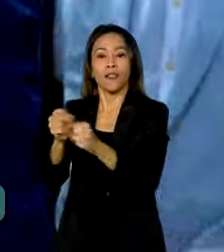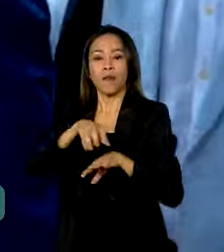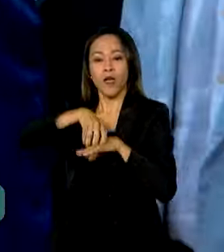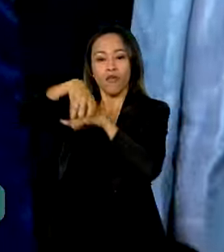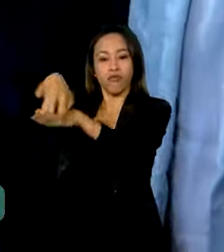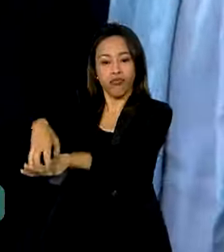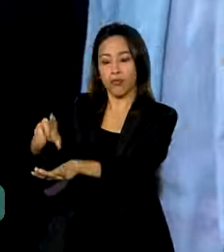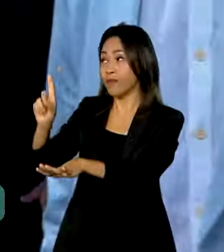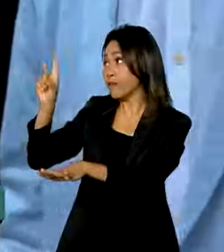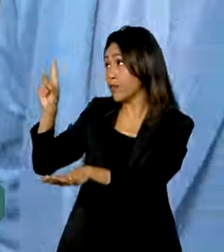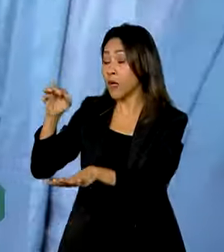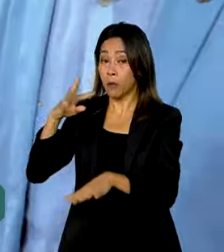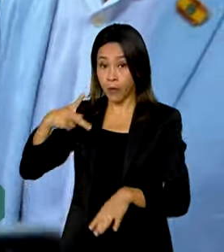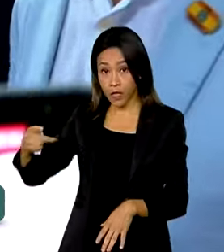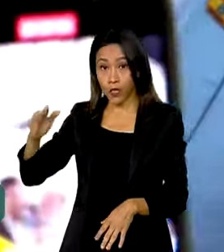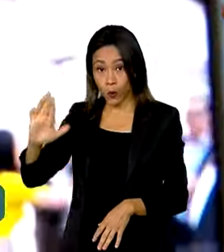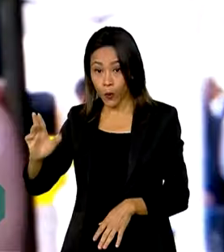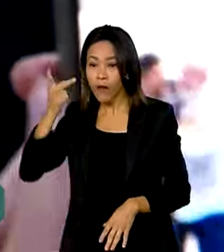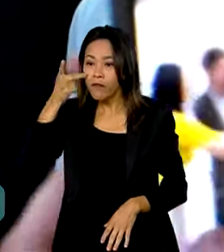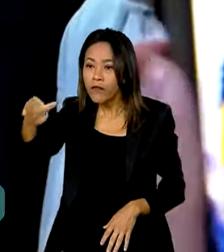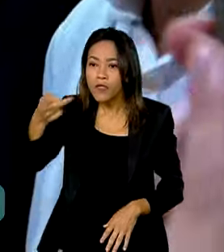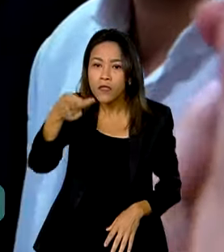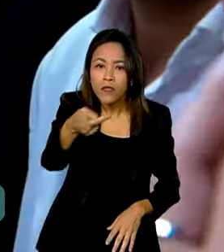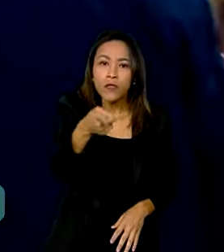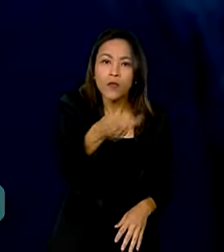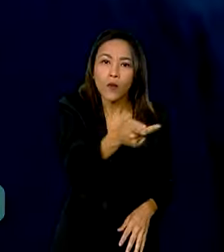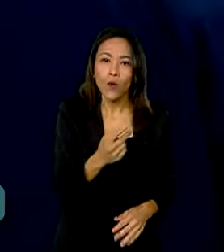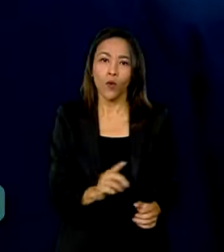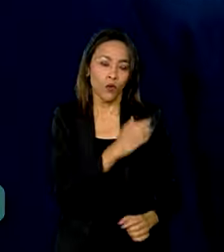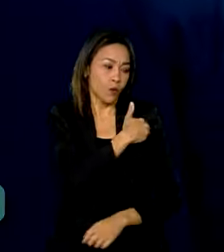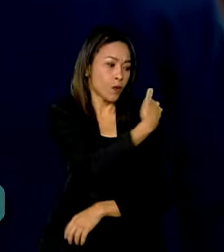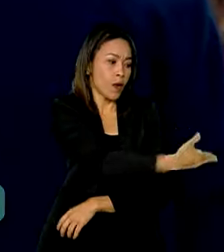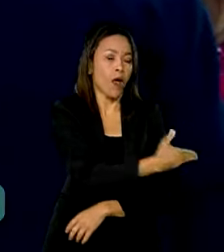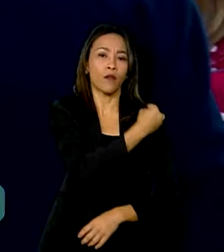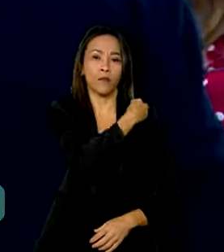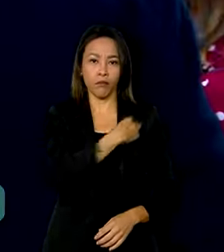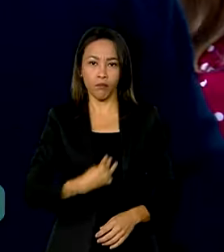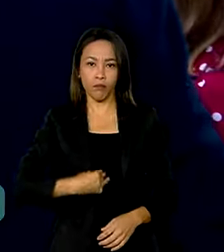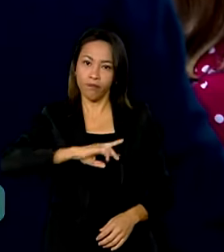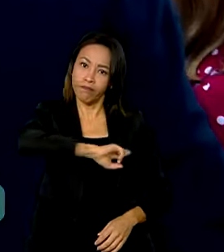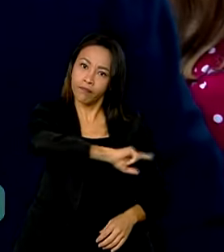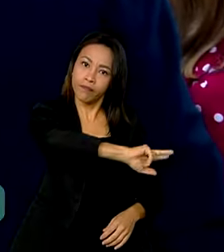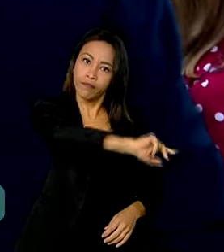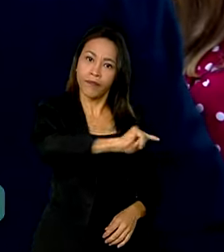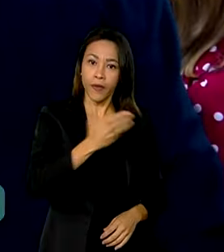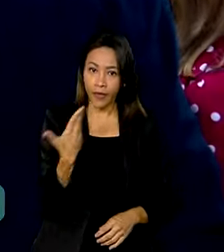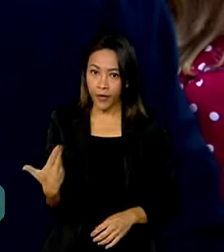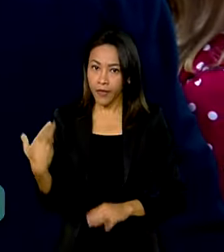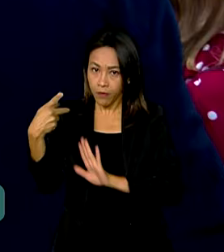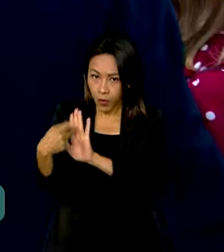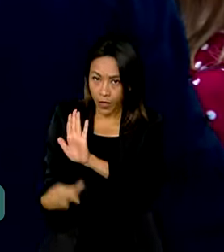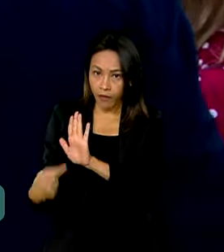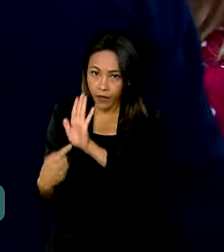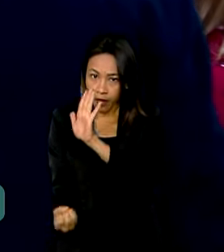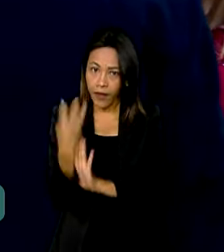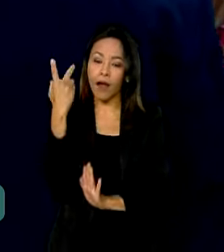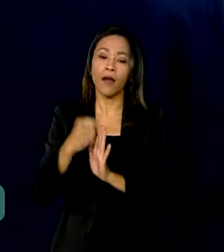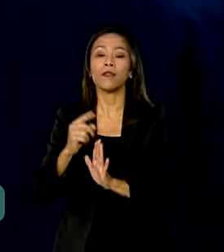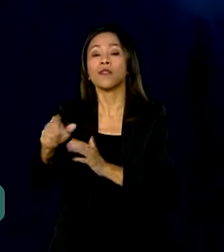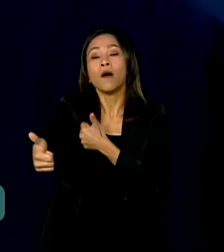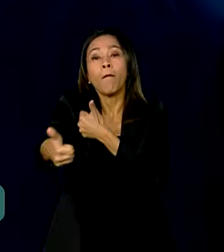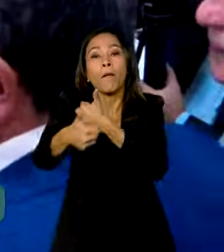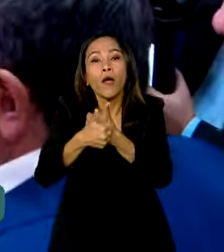presidente Lula visitou os estandes ao lado dos ministros. O projeto foi criado para aproximar gestores municipais